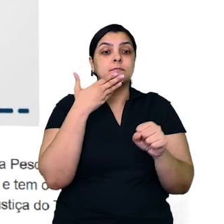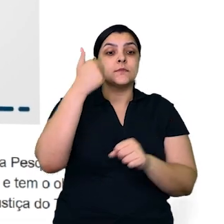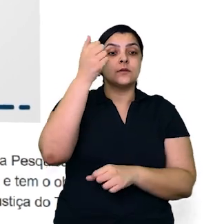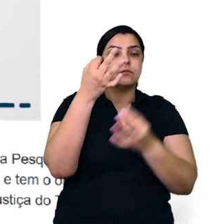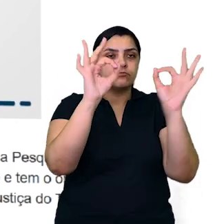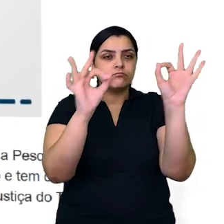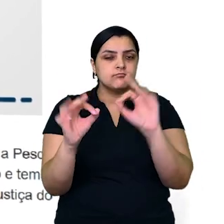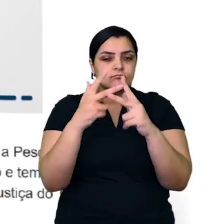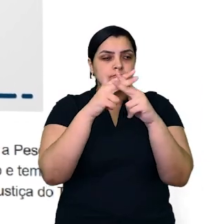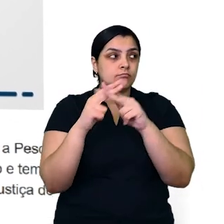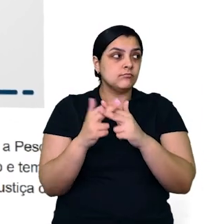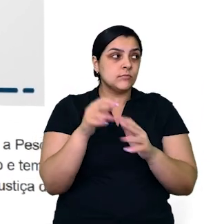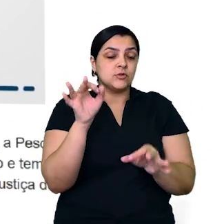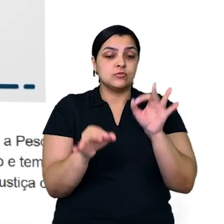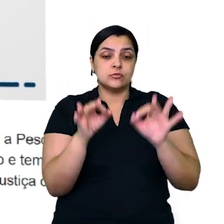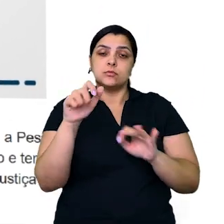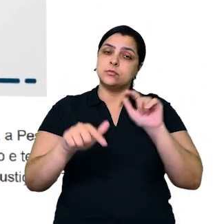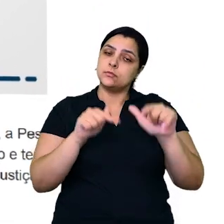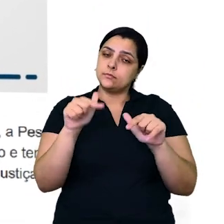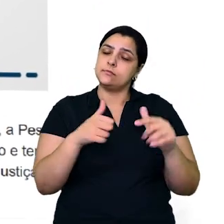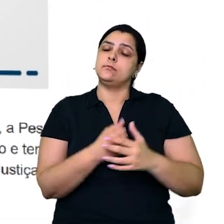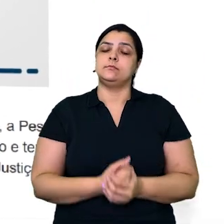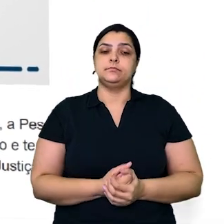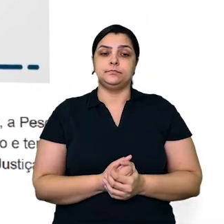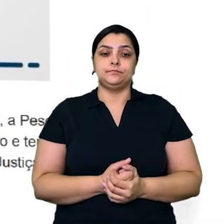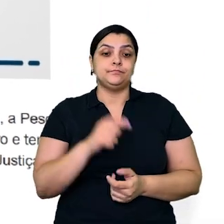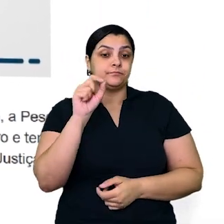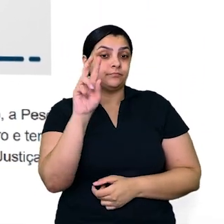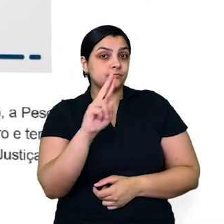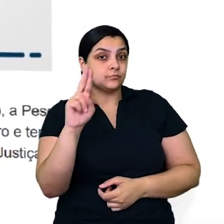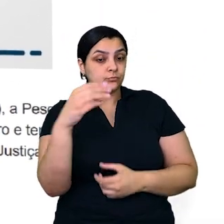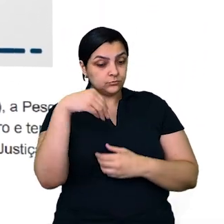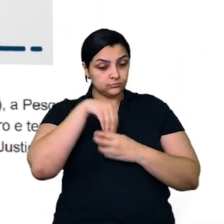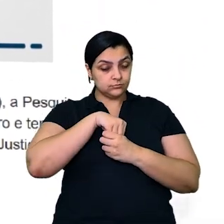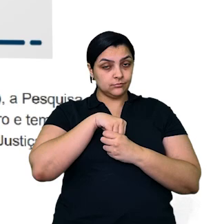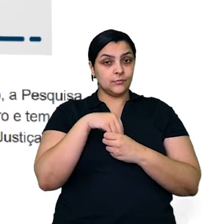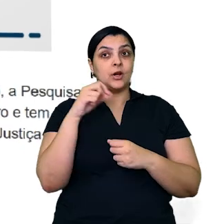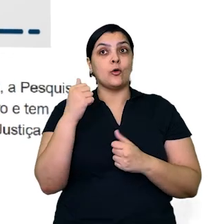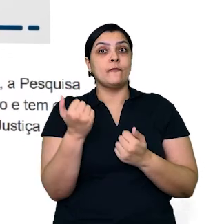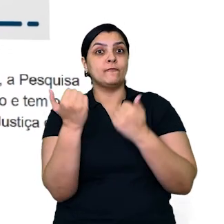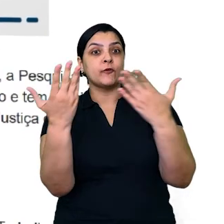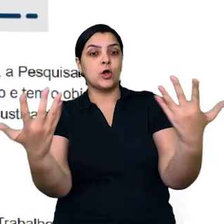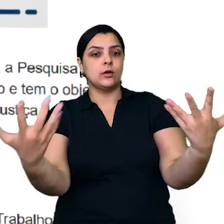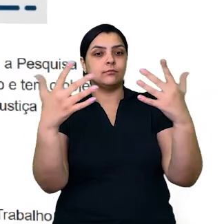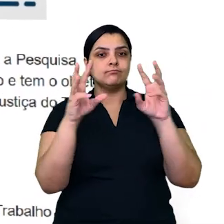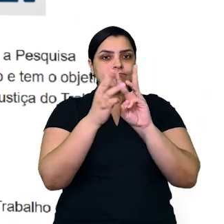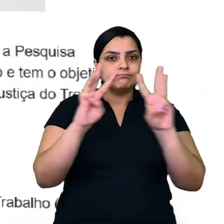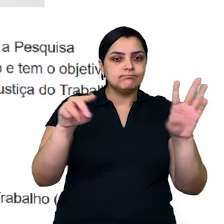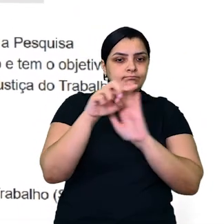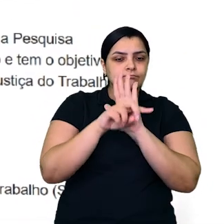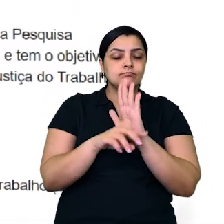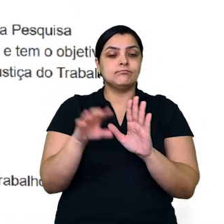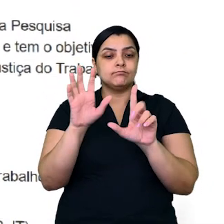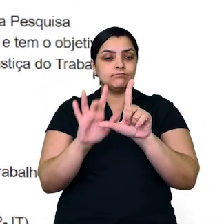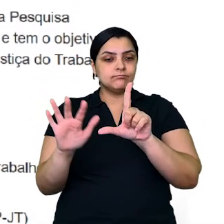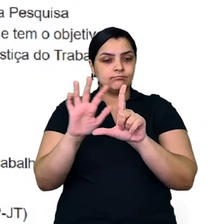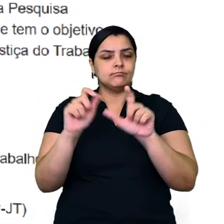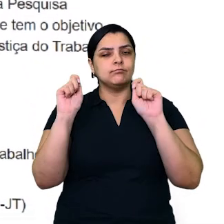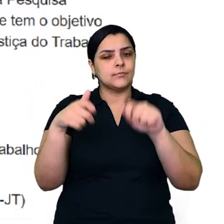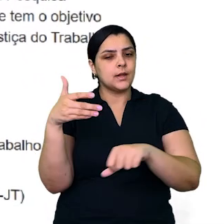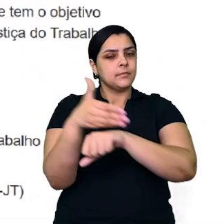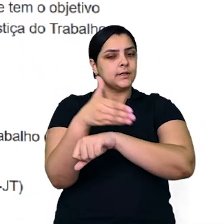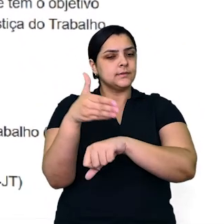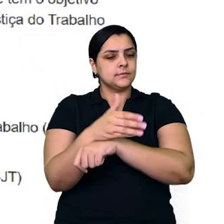nacionais geridos pela Justiça do Trabalho. Tanto usuários internos quanto externos podem participar pelo QR Code na